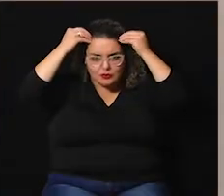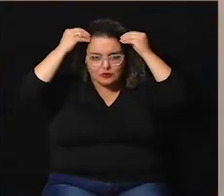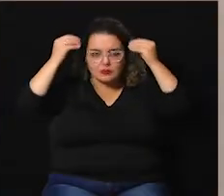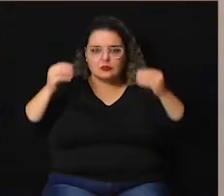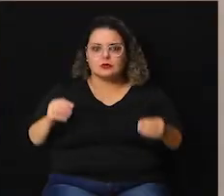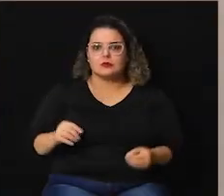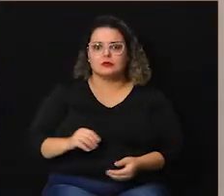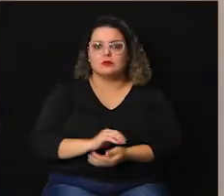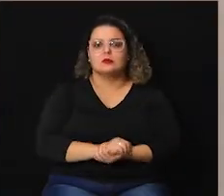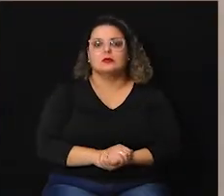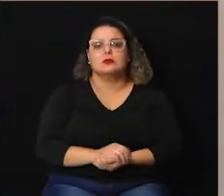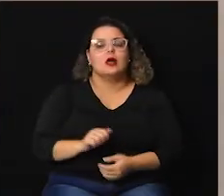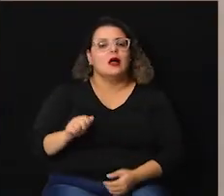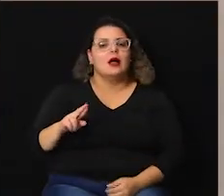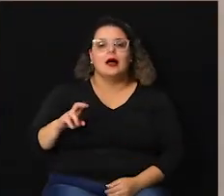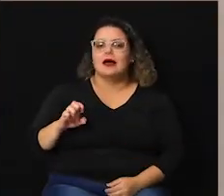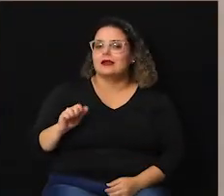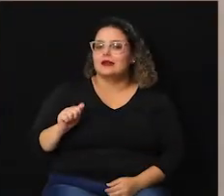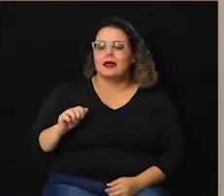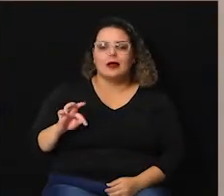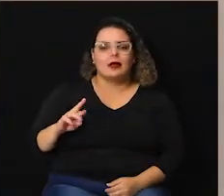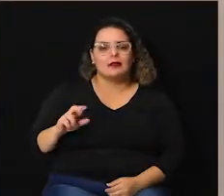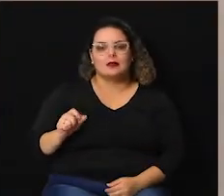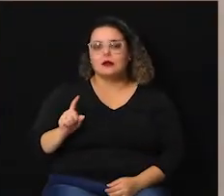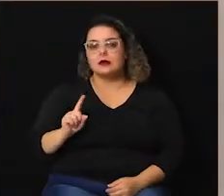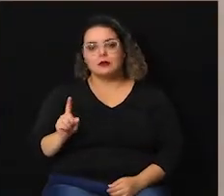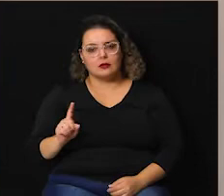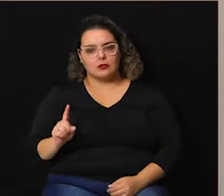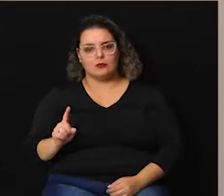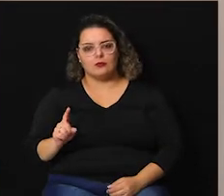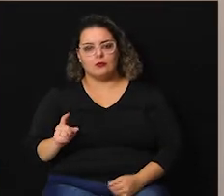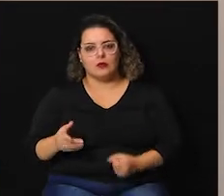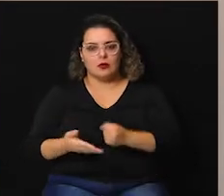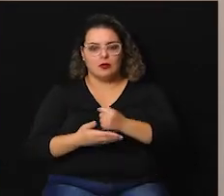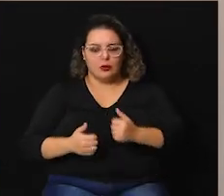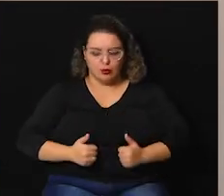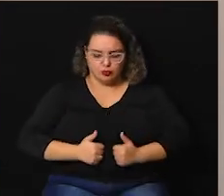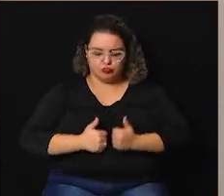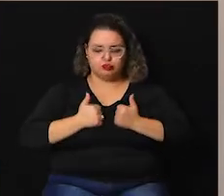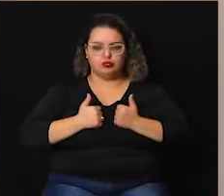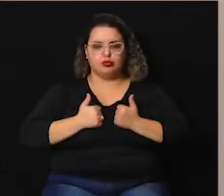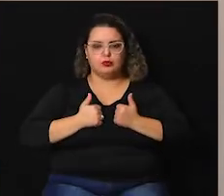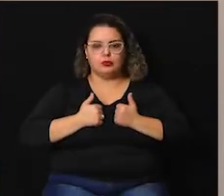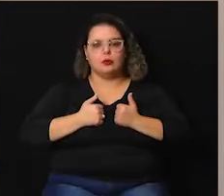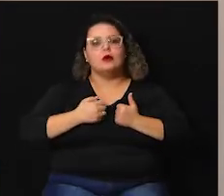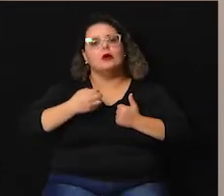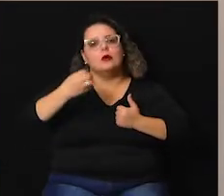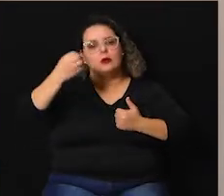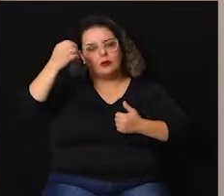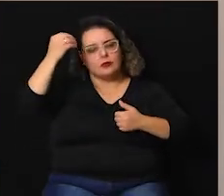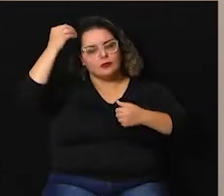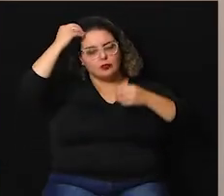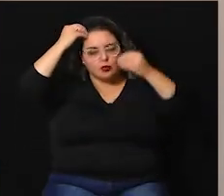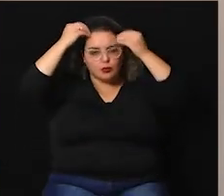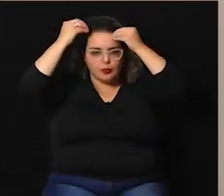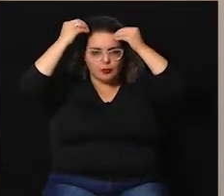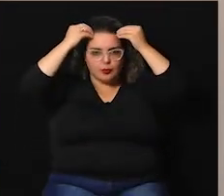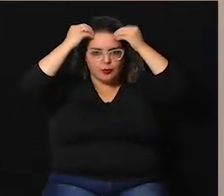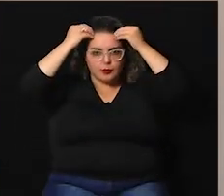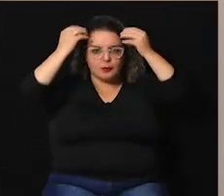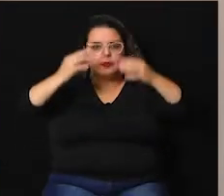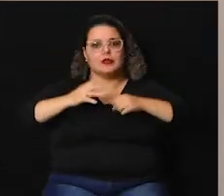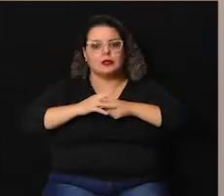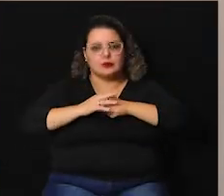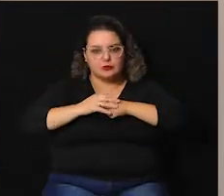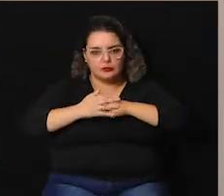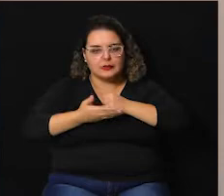Na alopecia areata, não, porque a doença de base é autoimune. Se fizer o implante, vai cair o cabelo pela